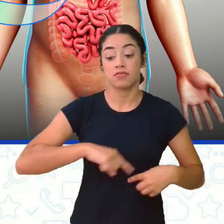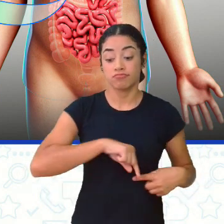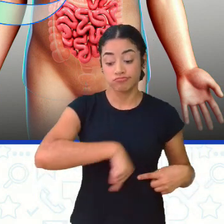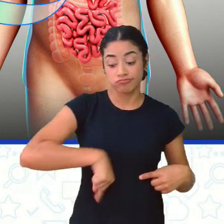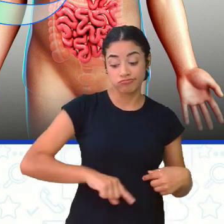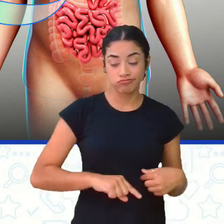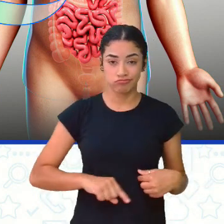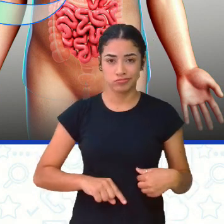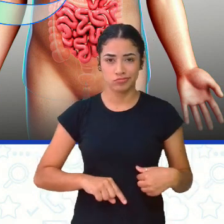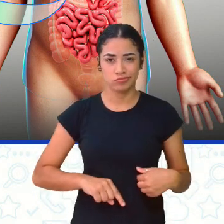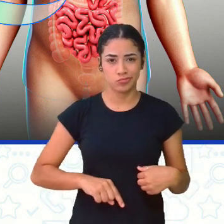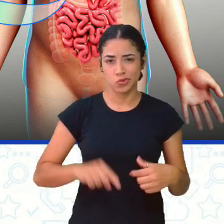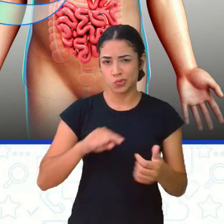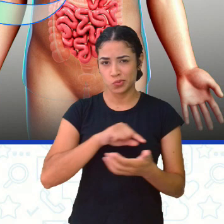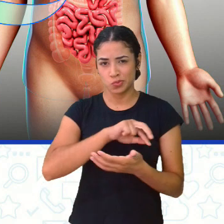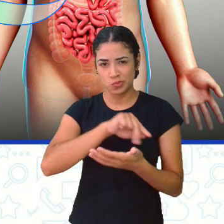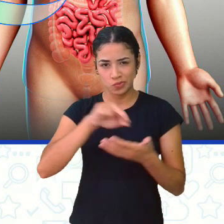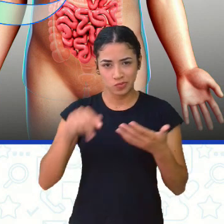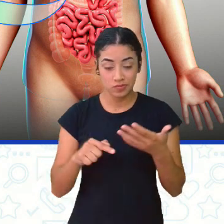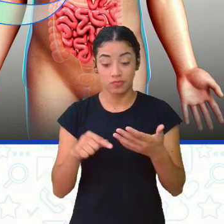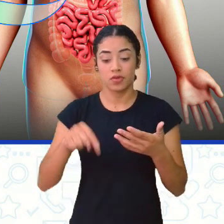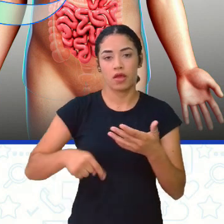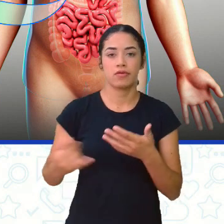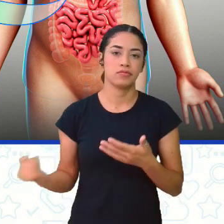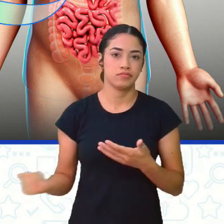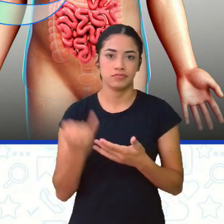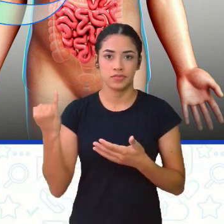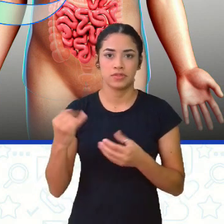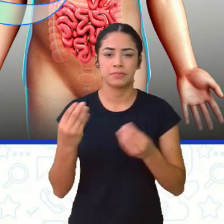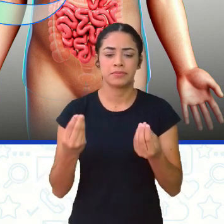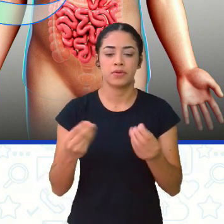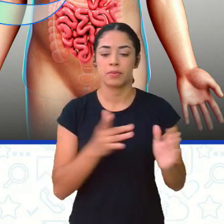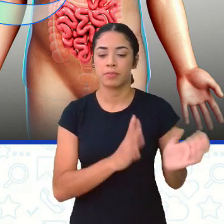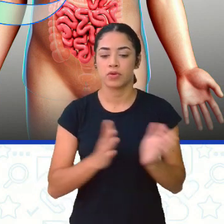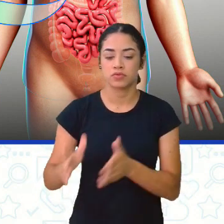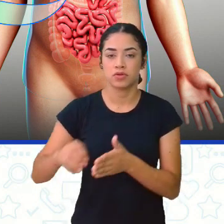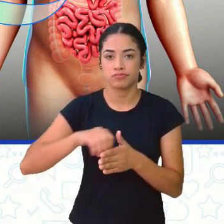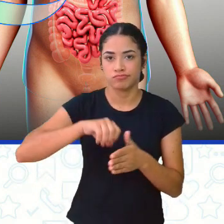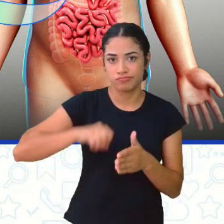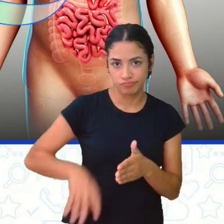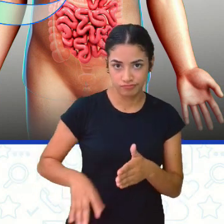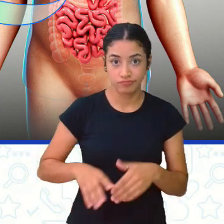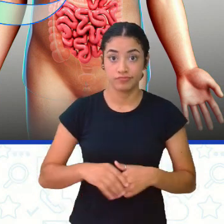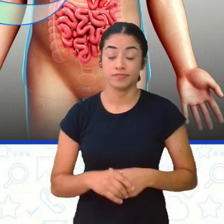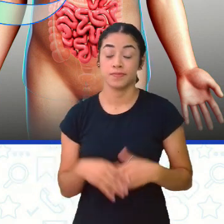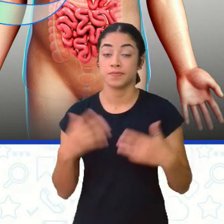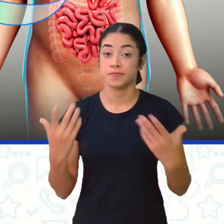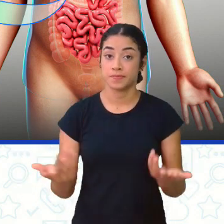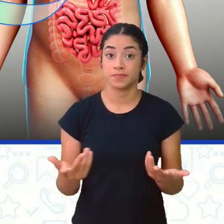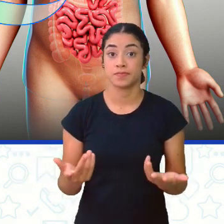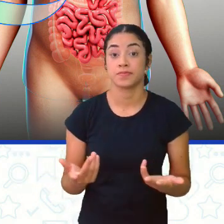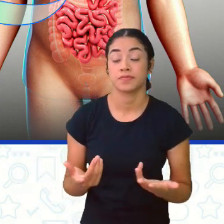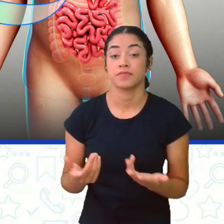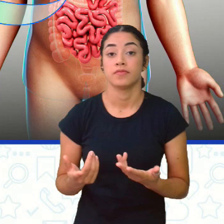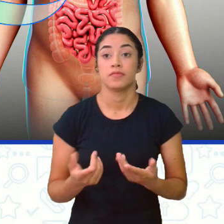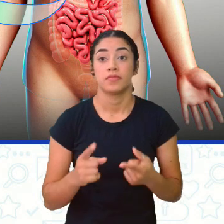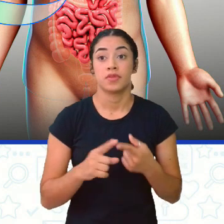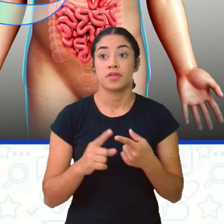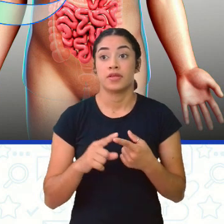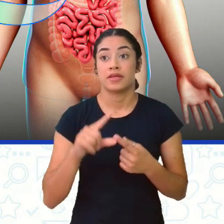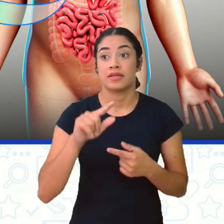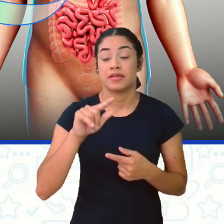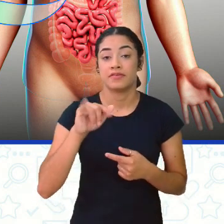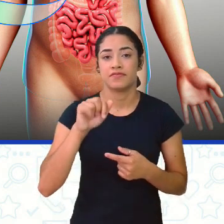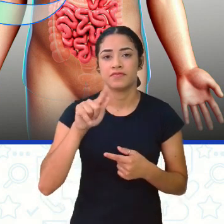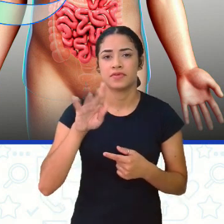substâncias muito importantes para o processo da digestão. Então, o fígado aí tem a questão da vesícula biliar, que